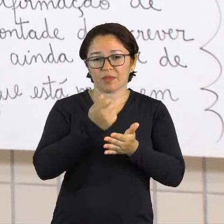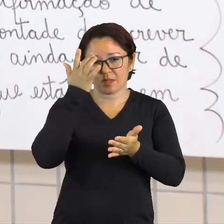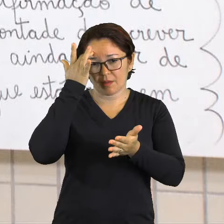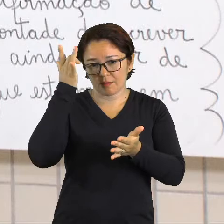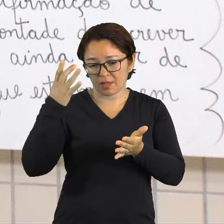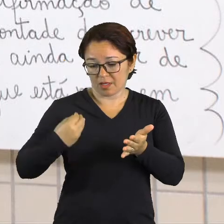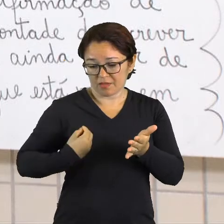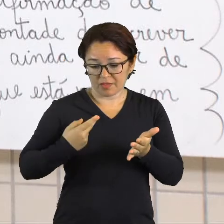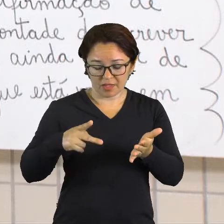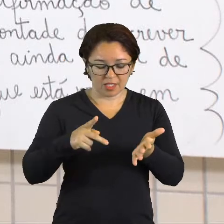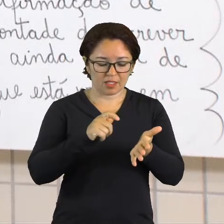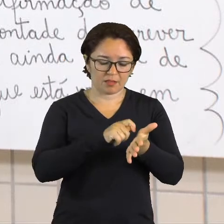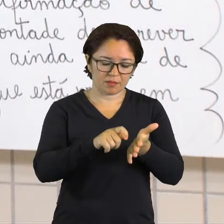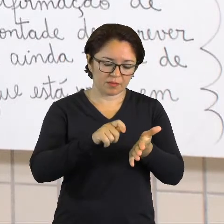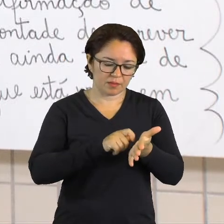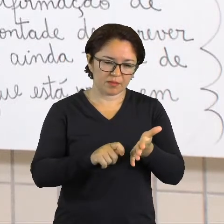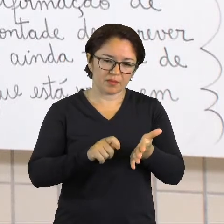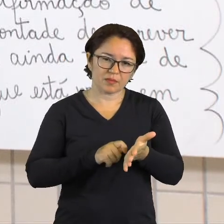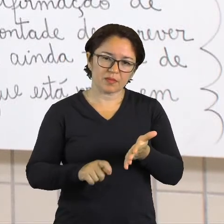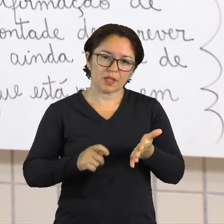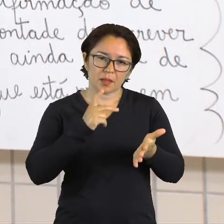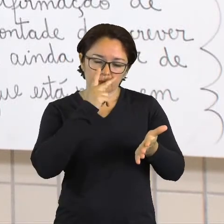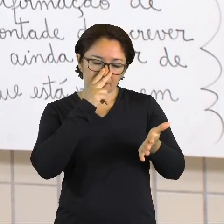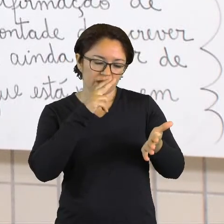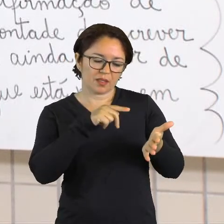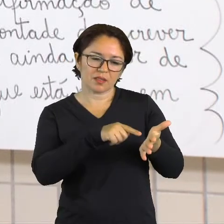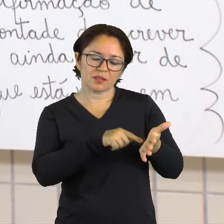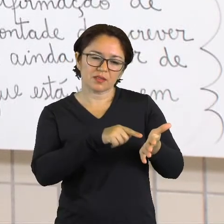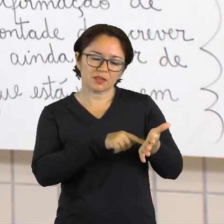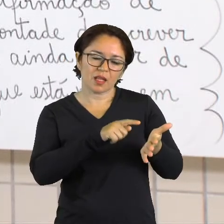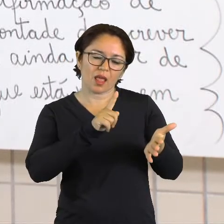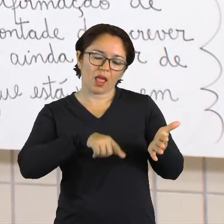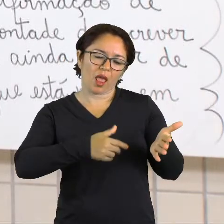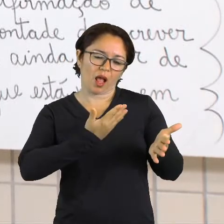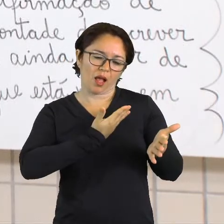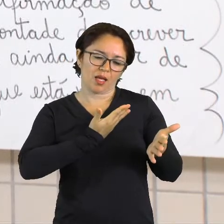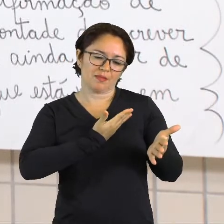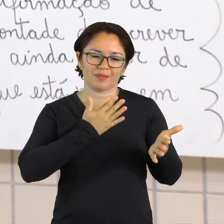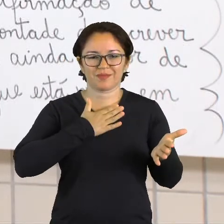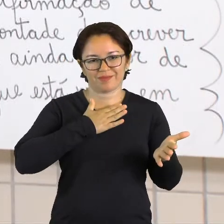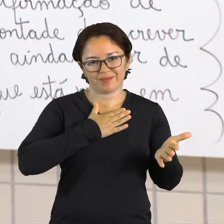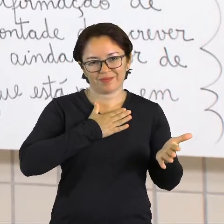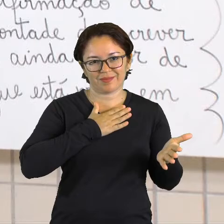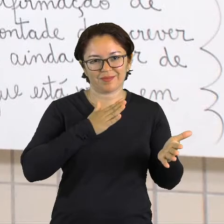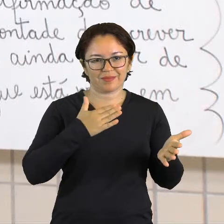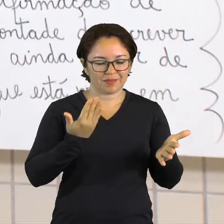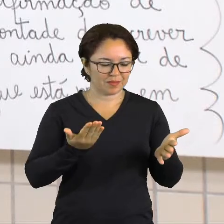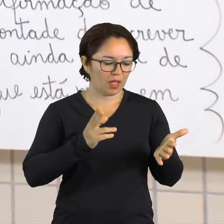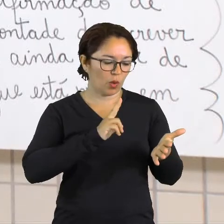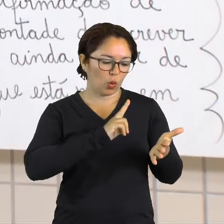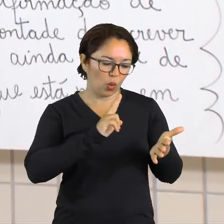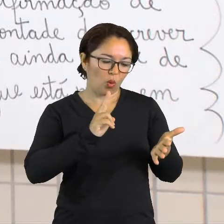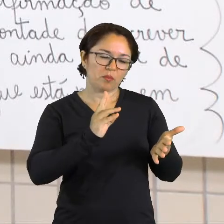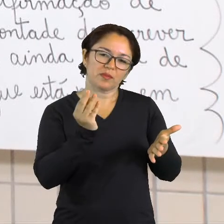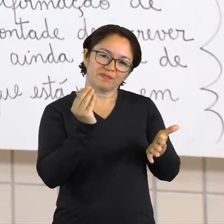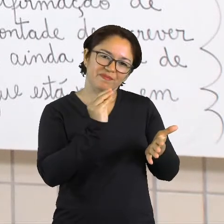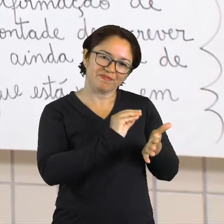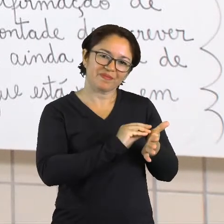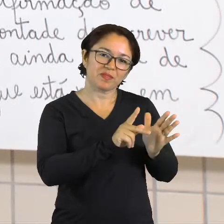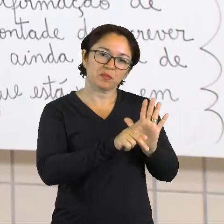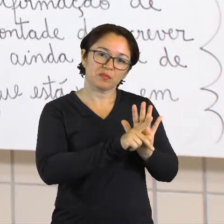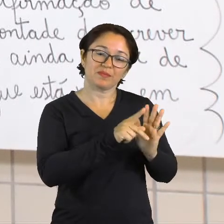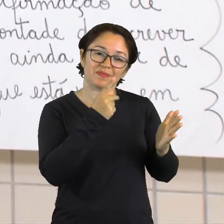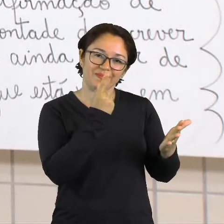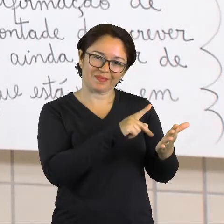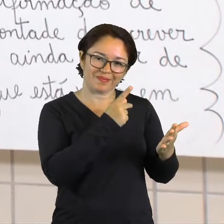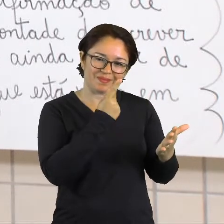diário ocupar esse lugar de amiga, né? Ela até dá um nome de Kitty para o diário e explica que